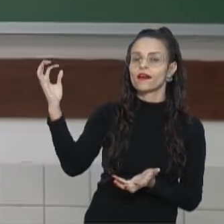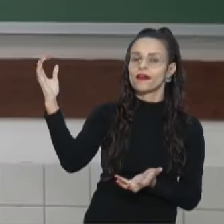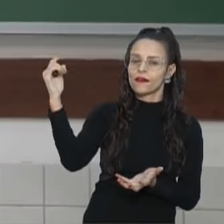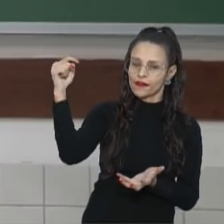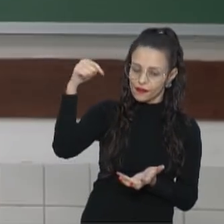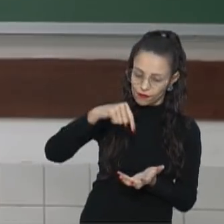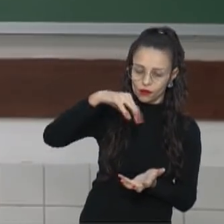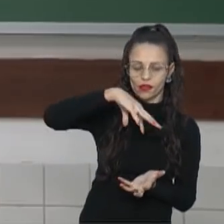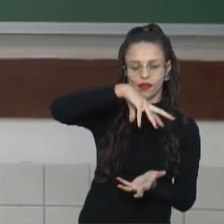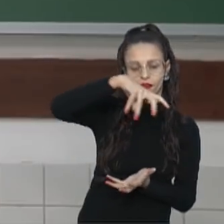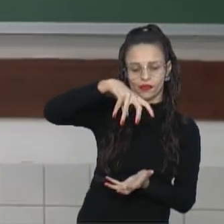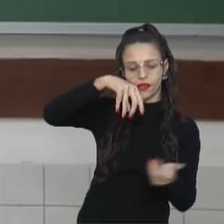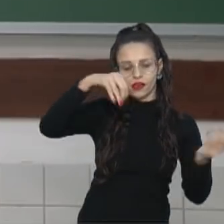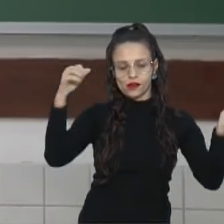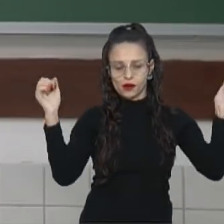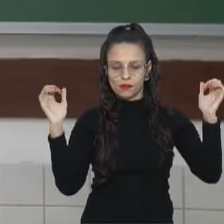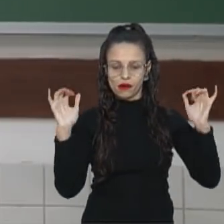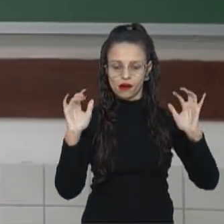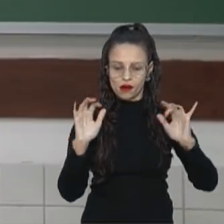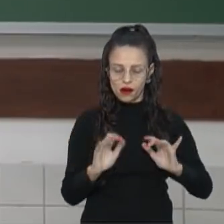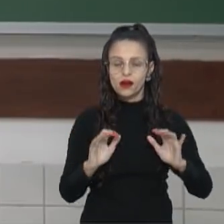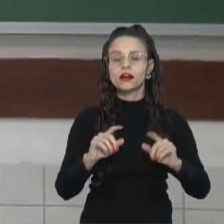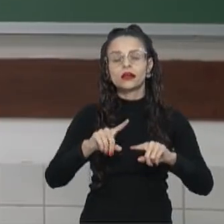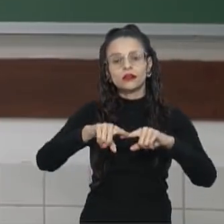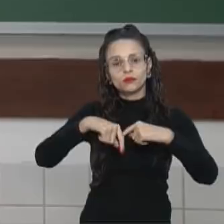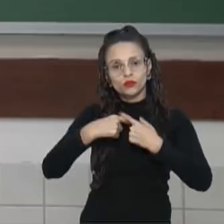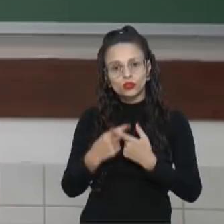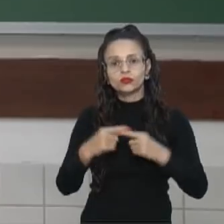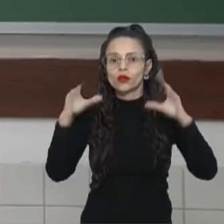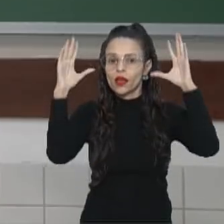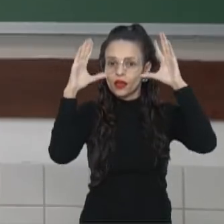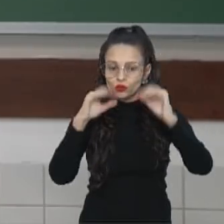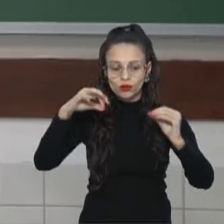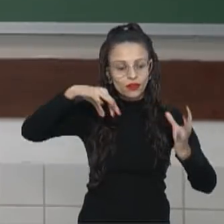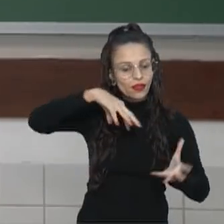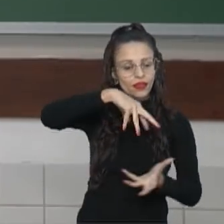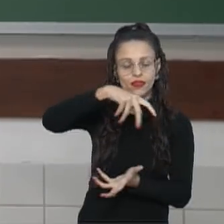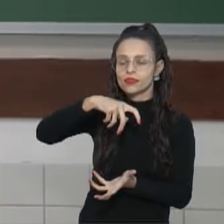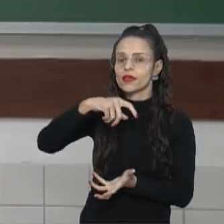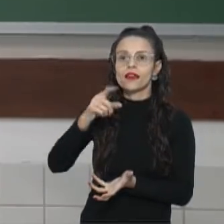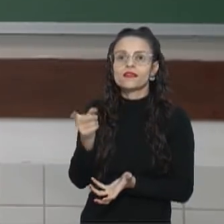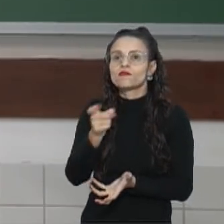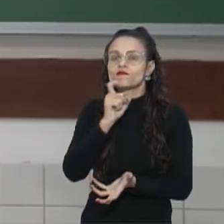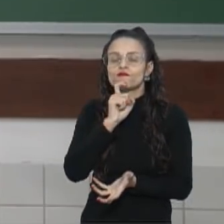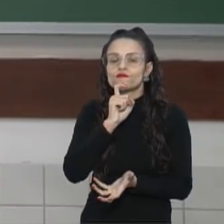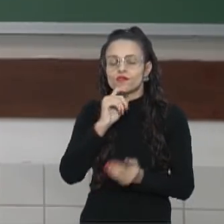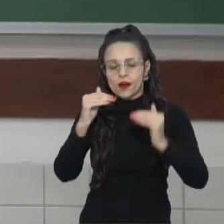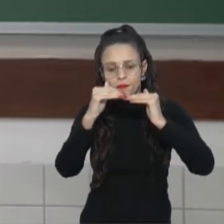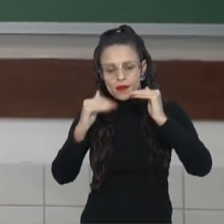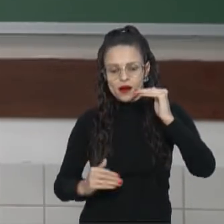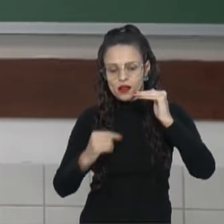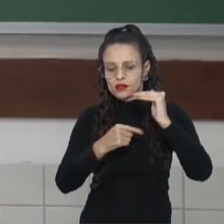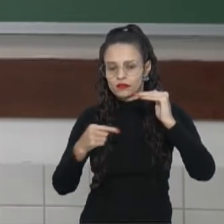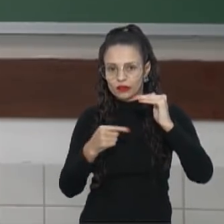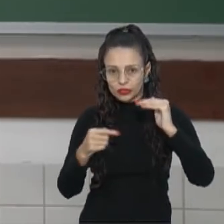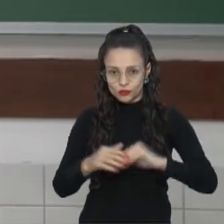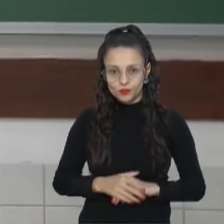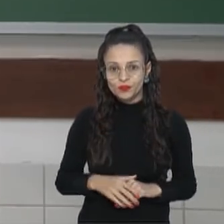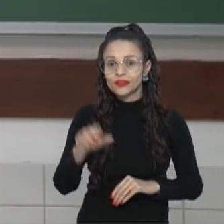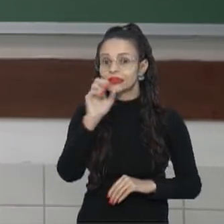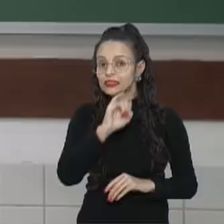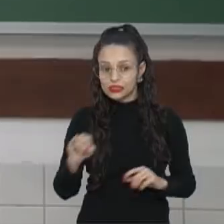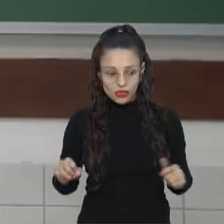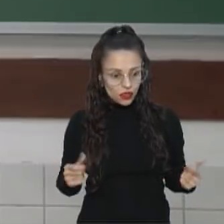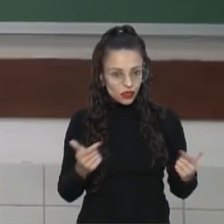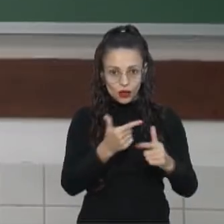Terra, fazendo com que à noite a Terra não esfrie a temperaturas absurdamente negativas. Se não houvesse o efeito